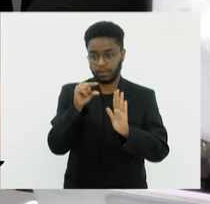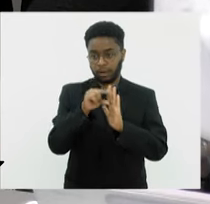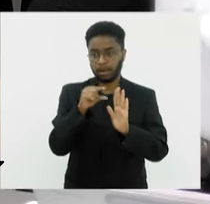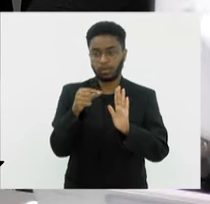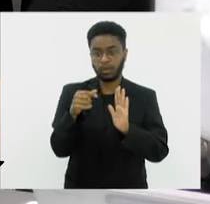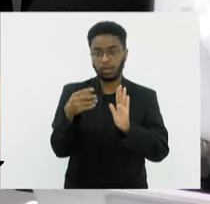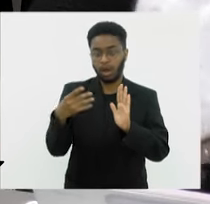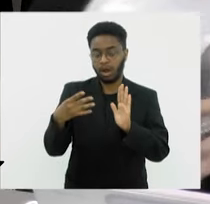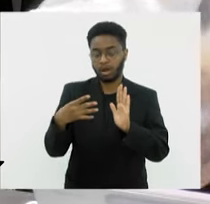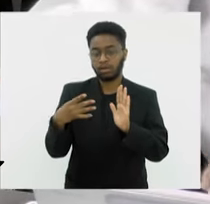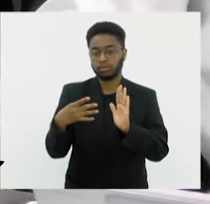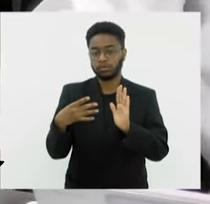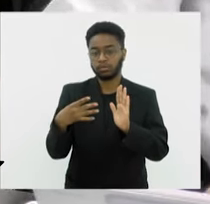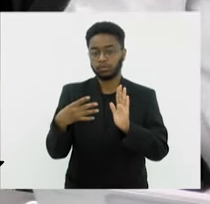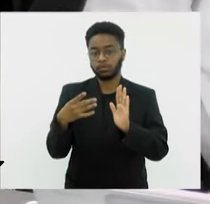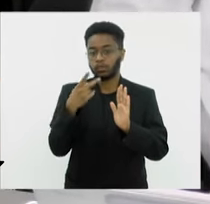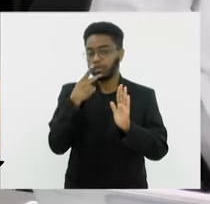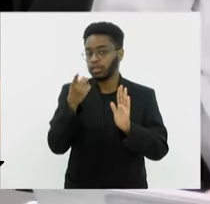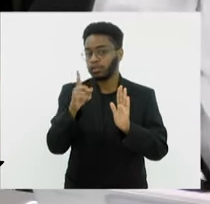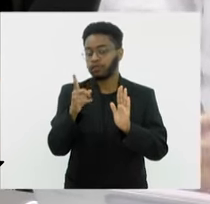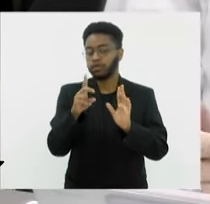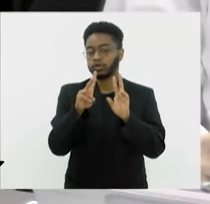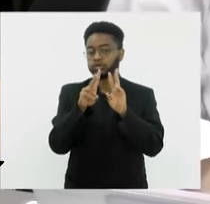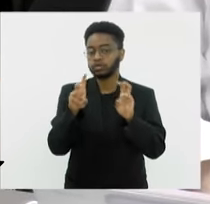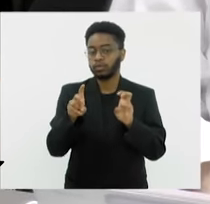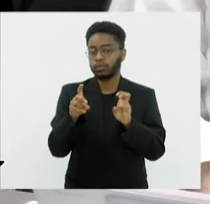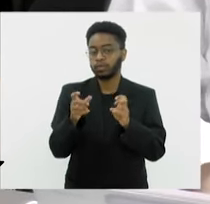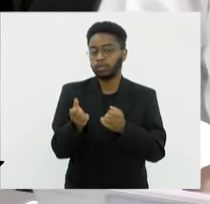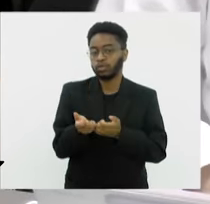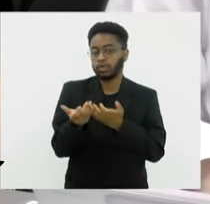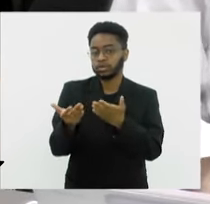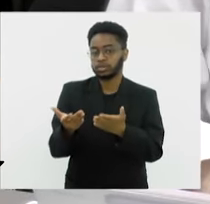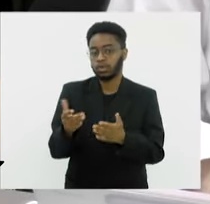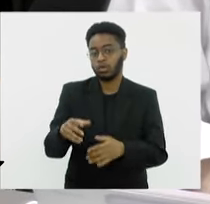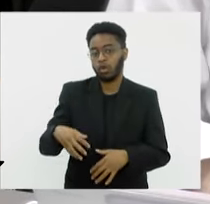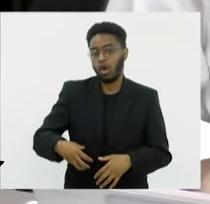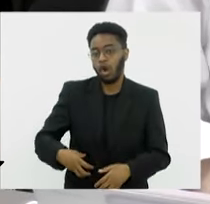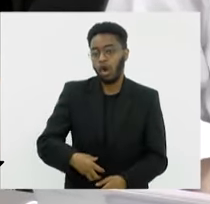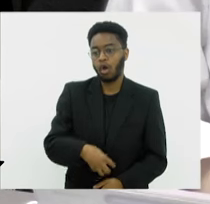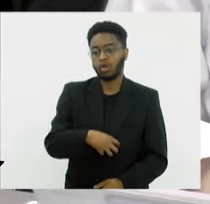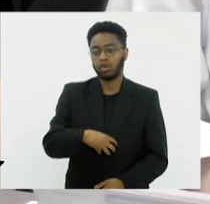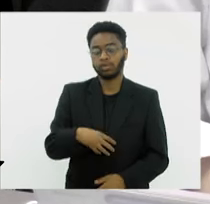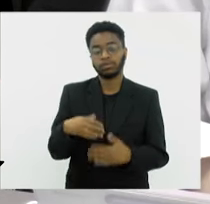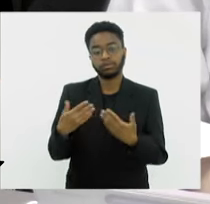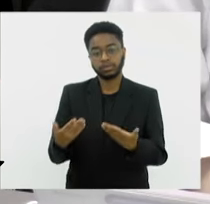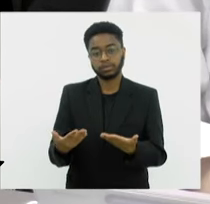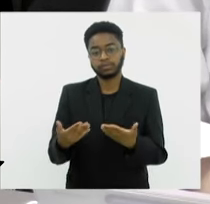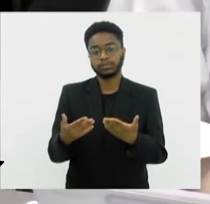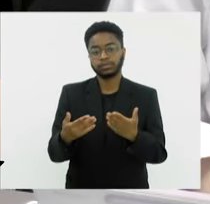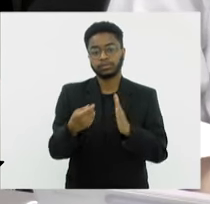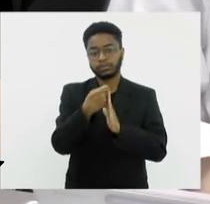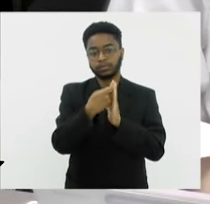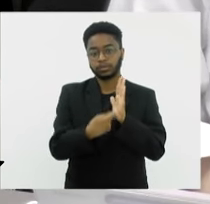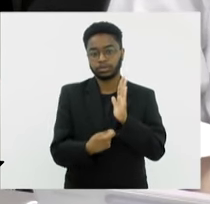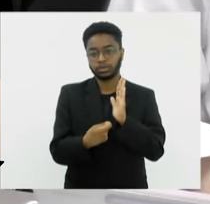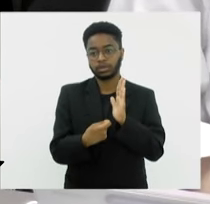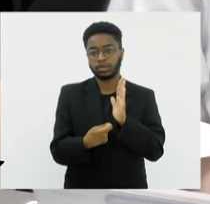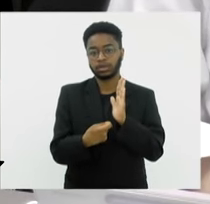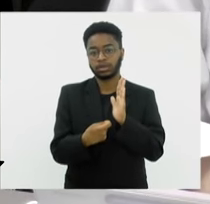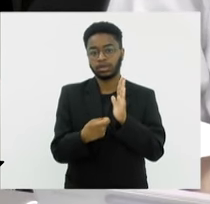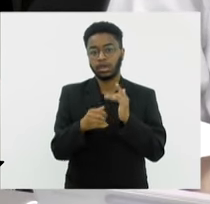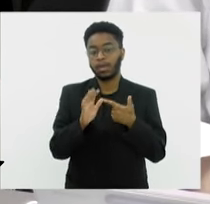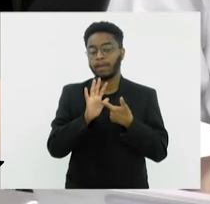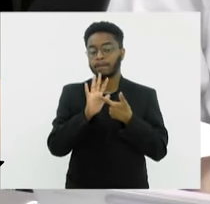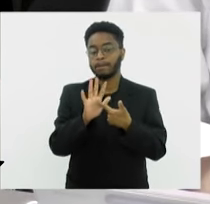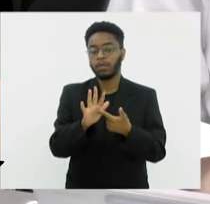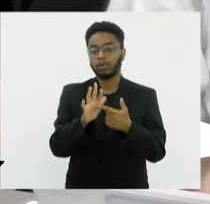4º, a doação de órgãos e tecidos. O que esse dispositivo ele